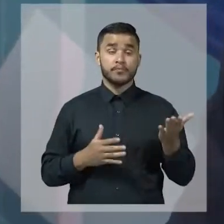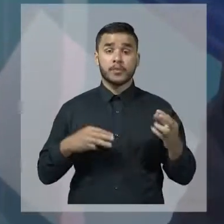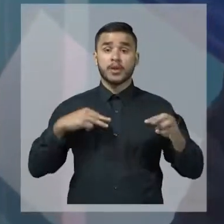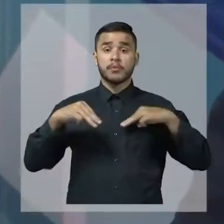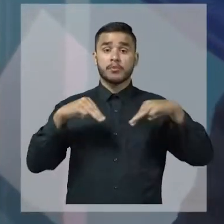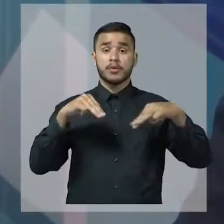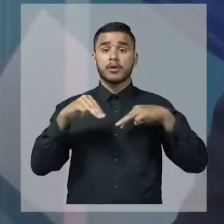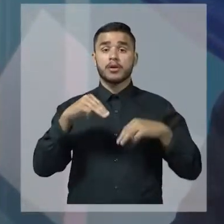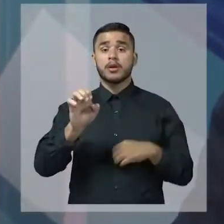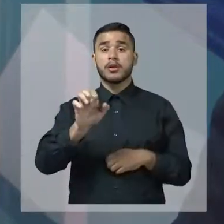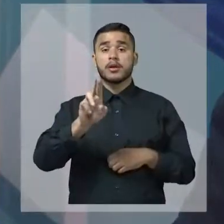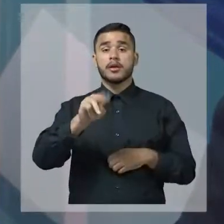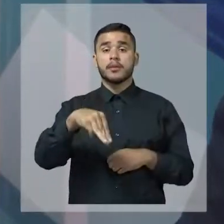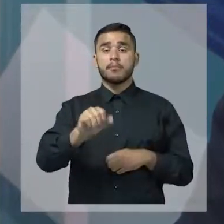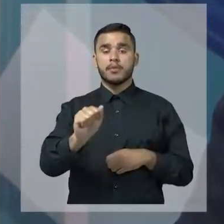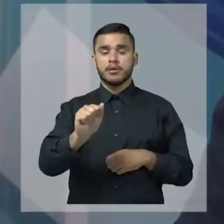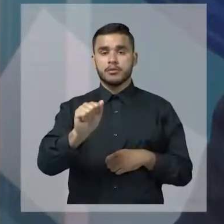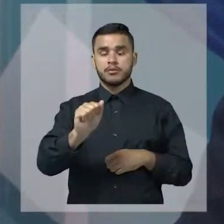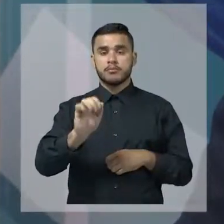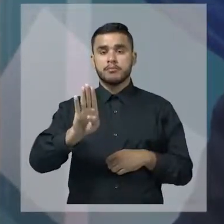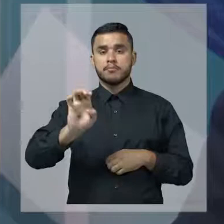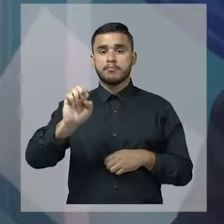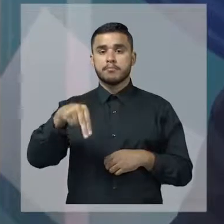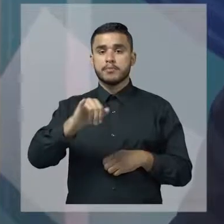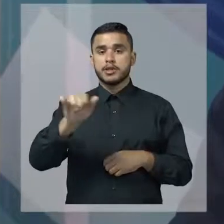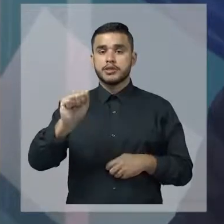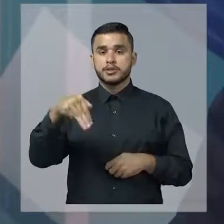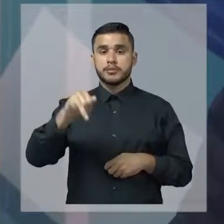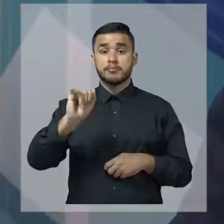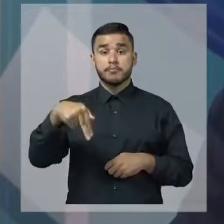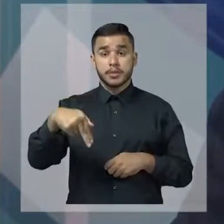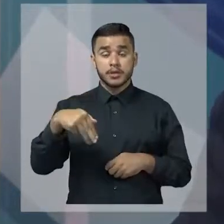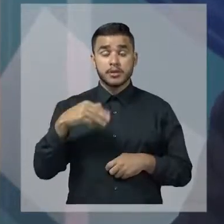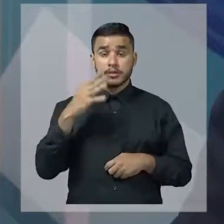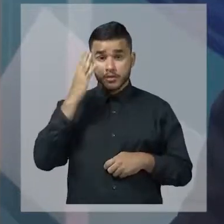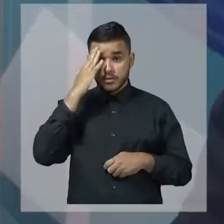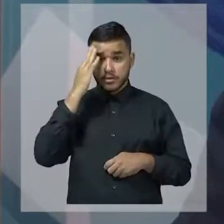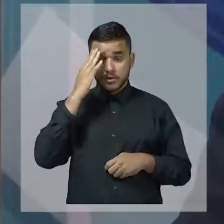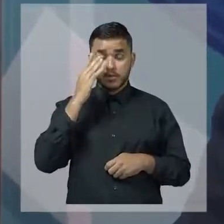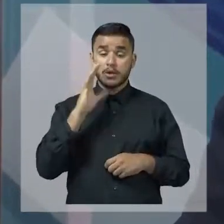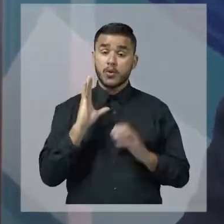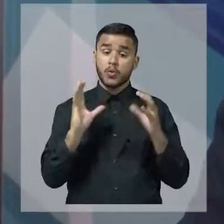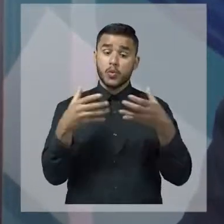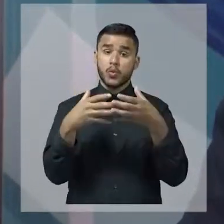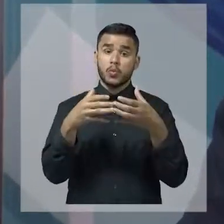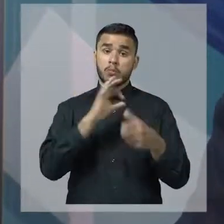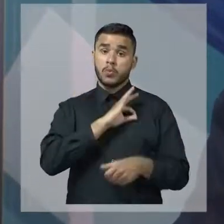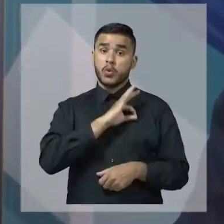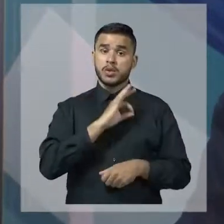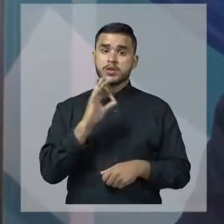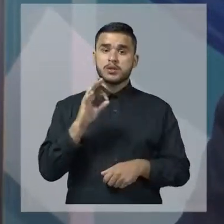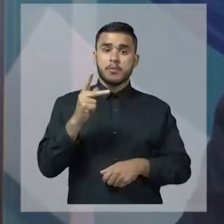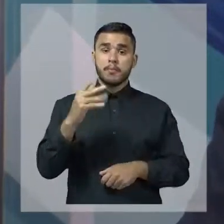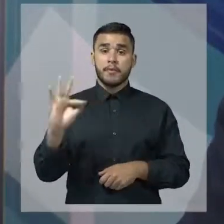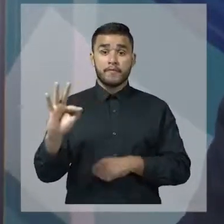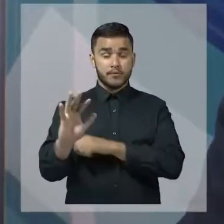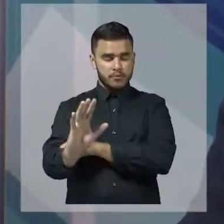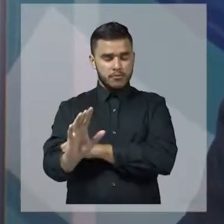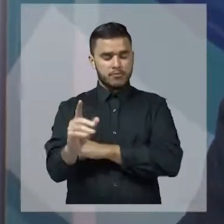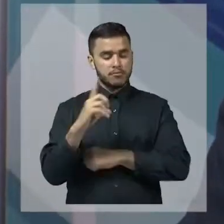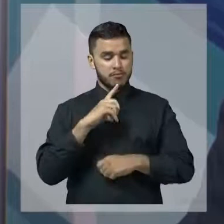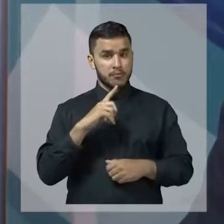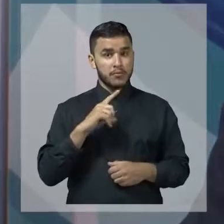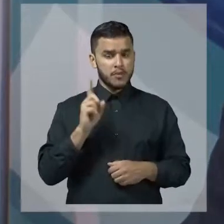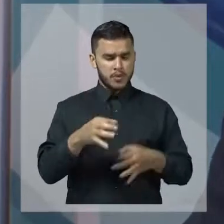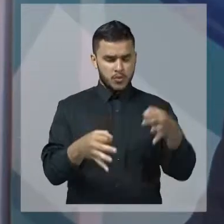quando era corregedor-geral da Justiça Eleitoral, ele cunhou uma frase que é histórica. A Justiça Eleitoral